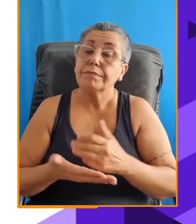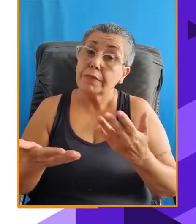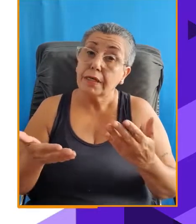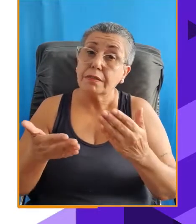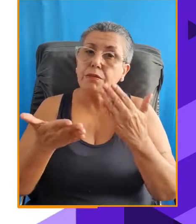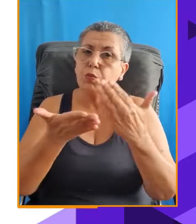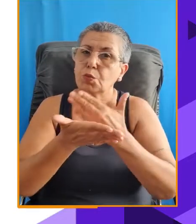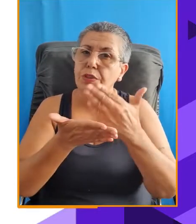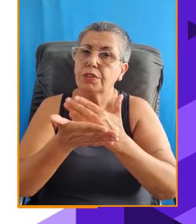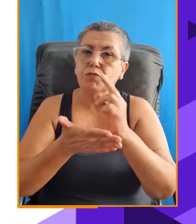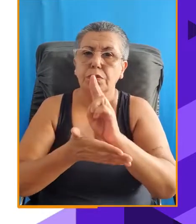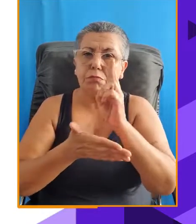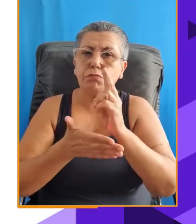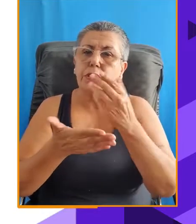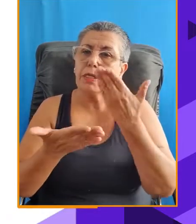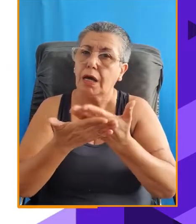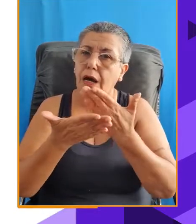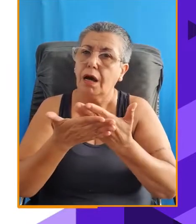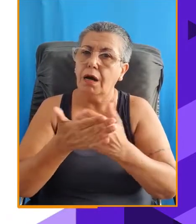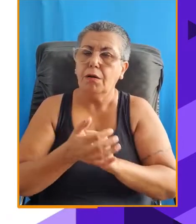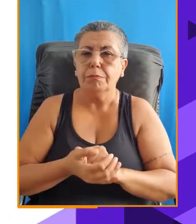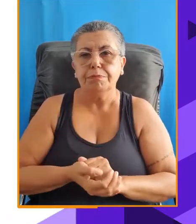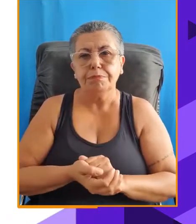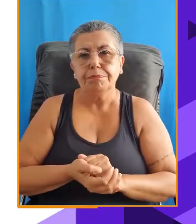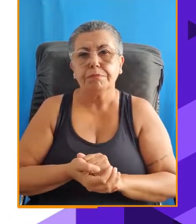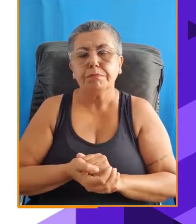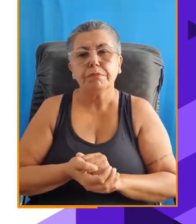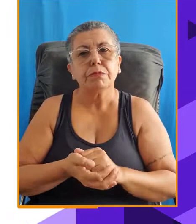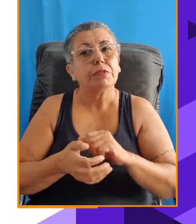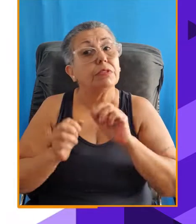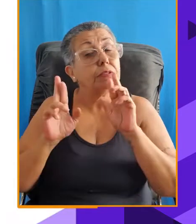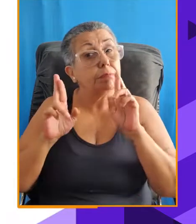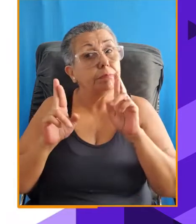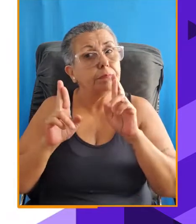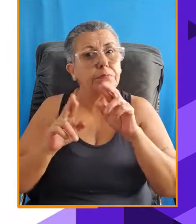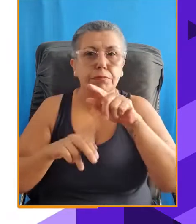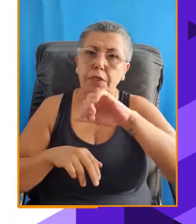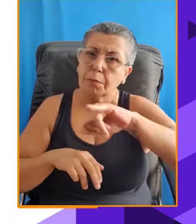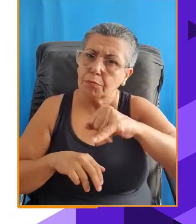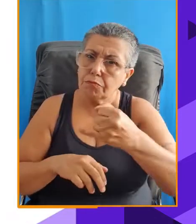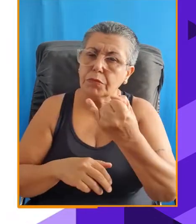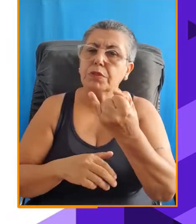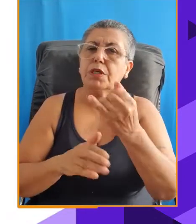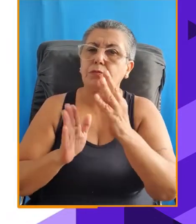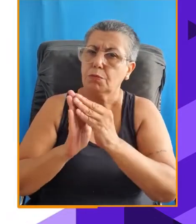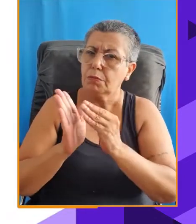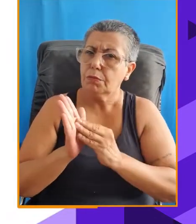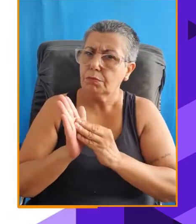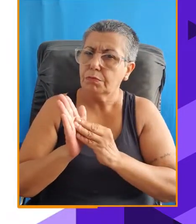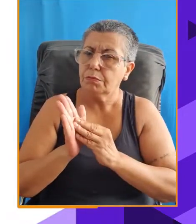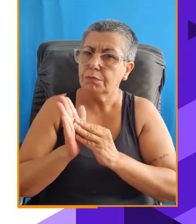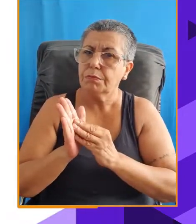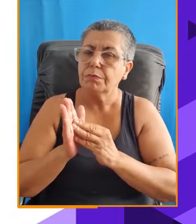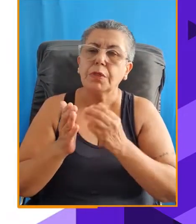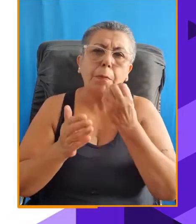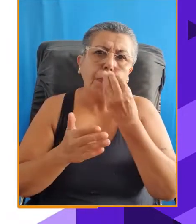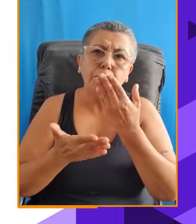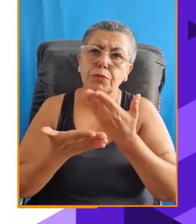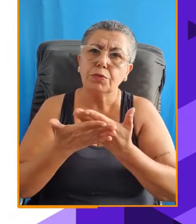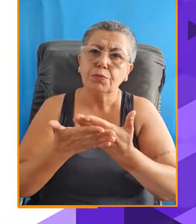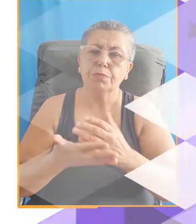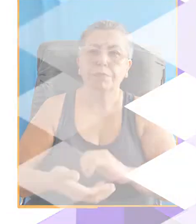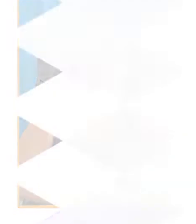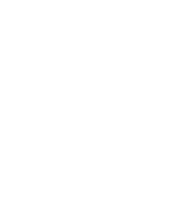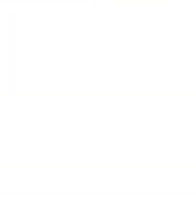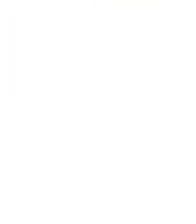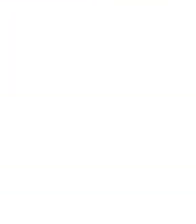Essas são as referências bibliográficas utilizadas nesta aula. Eu espero que tu tenhas aproveitado o conteúdo. Bons estudos!